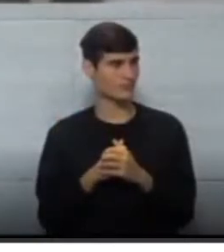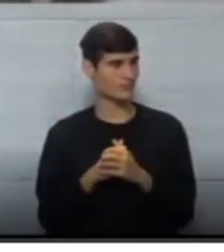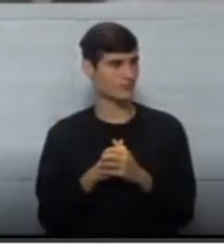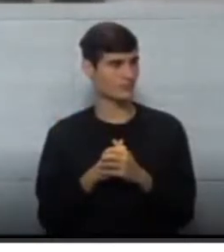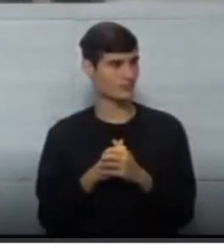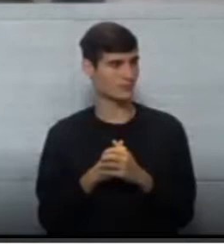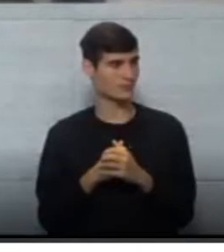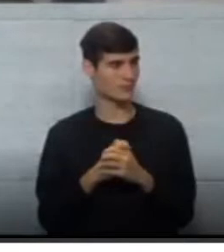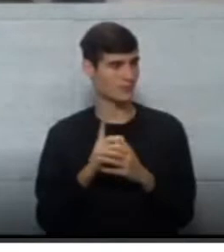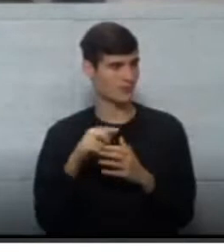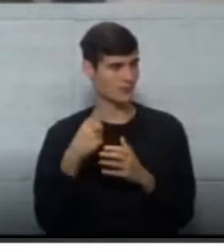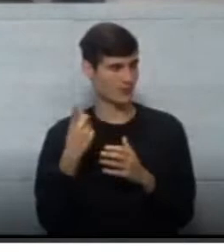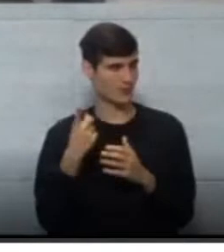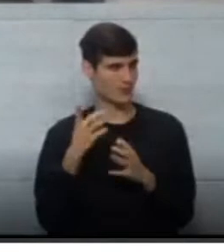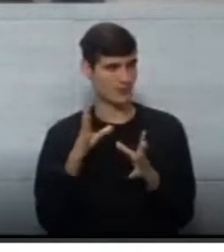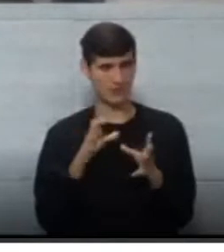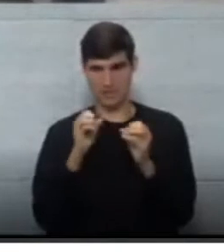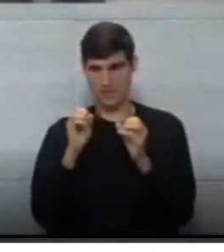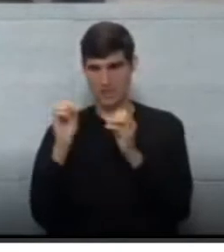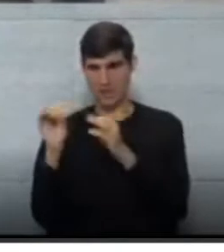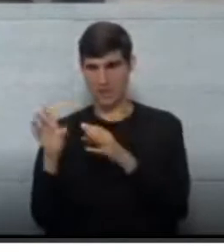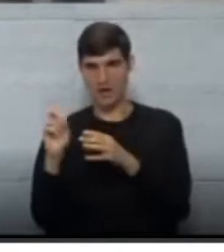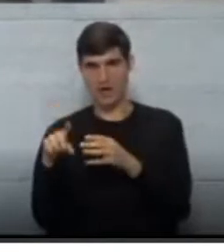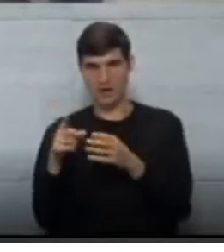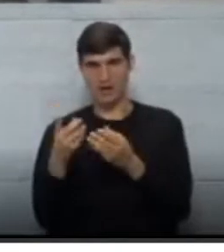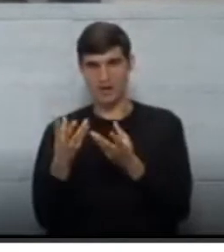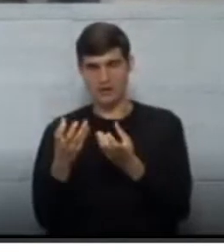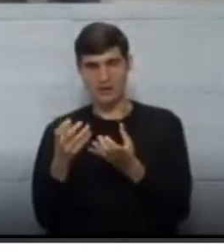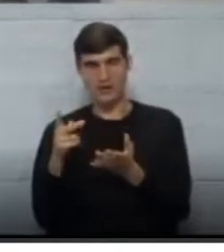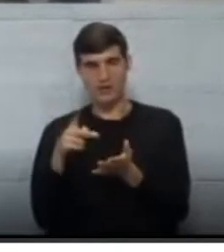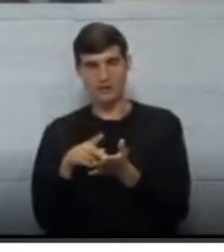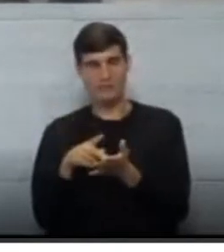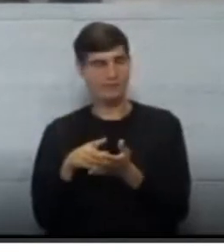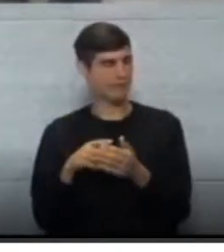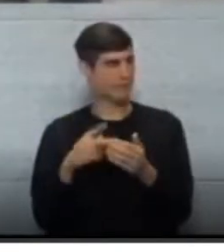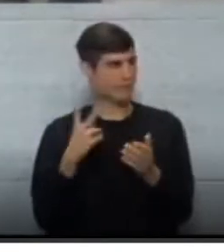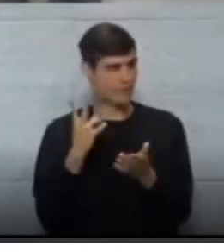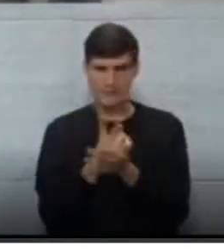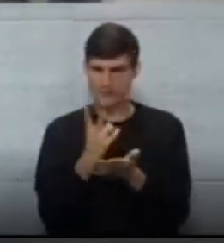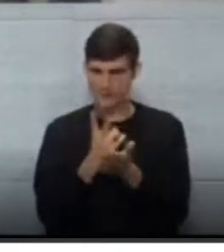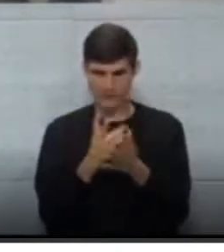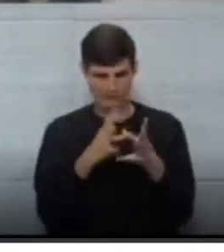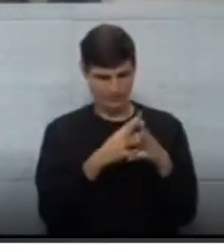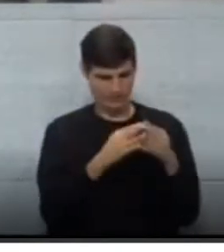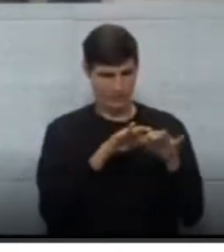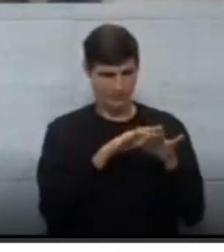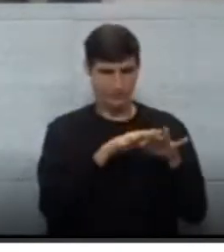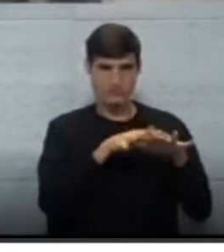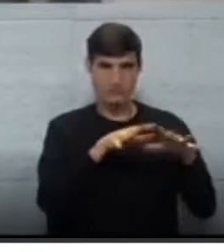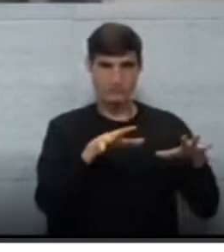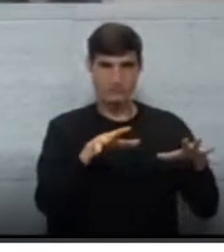na chama. E de cada uma das diluições, sempre passar na chama, tá certo?